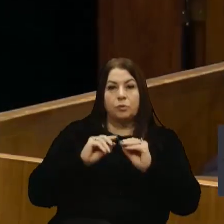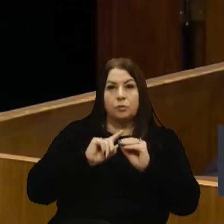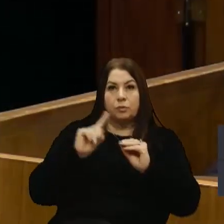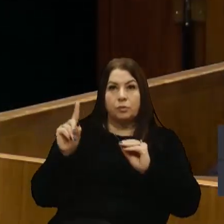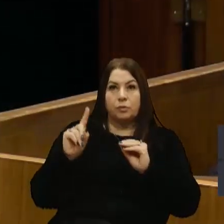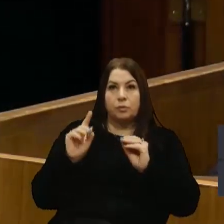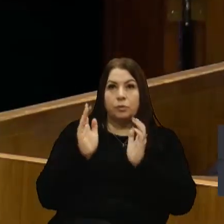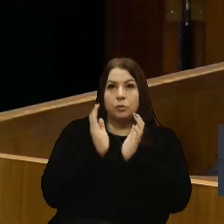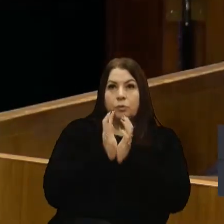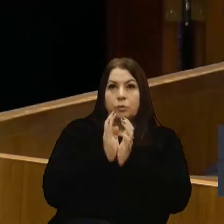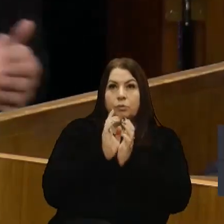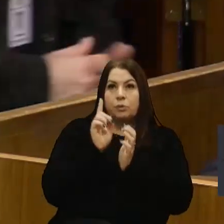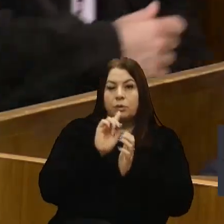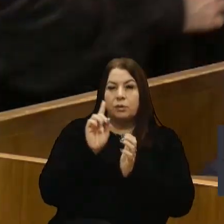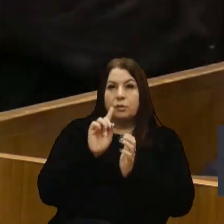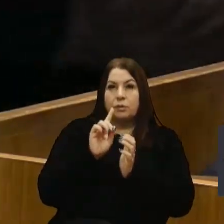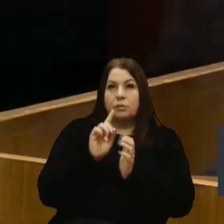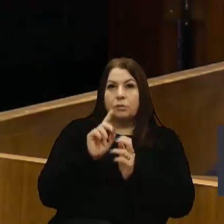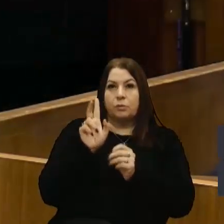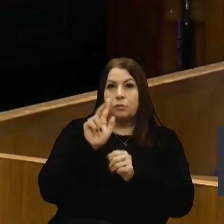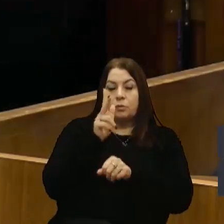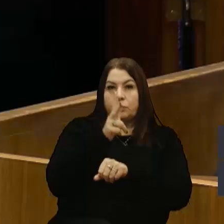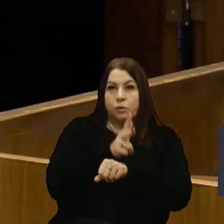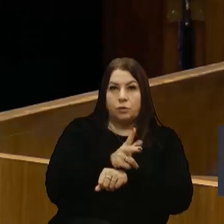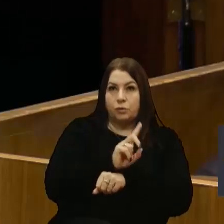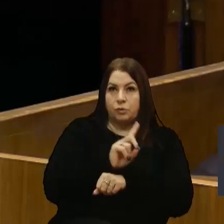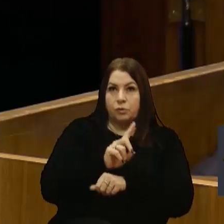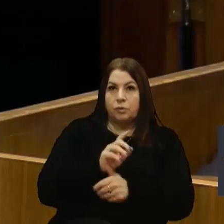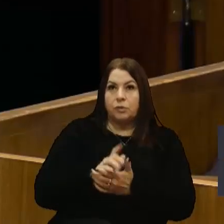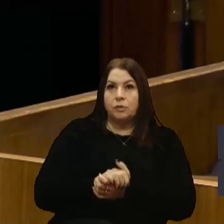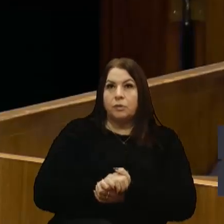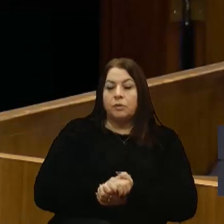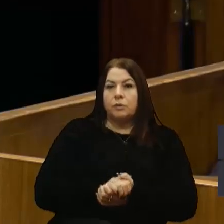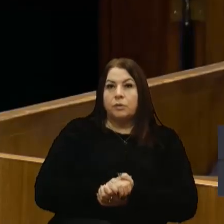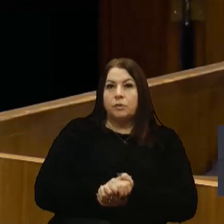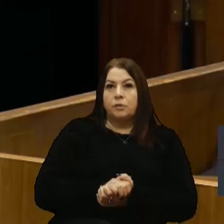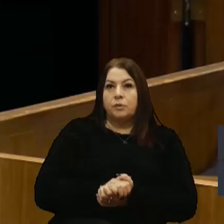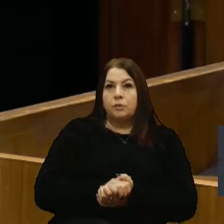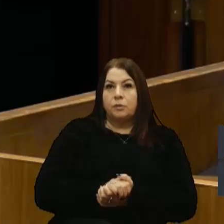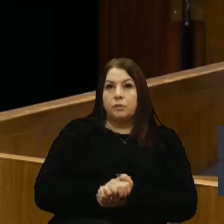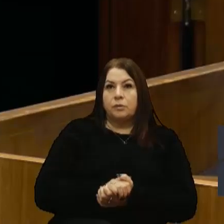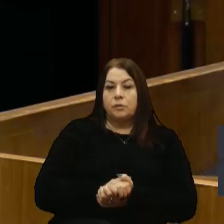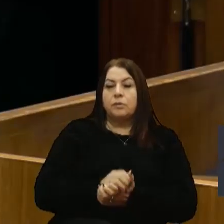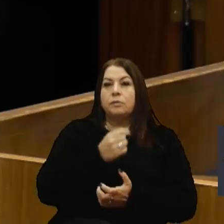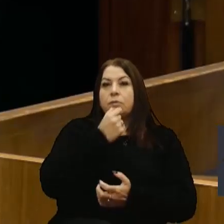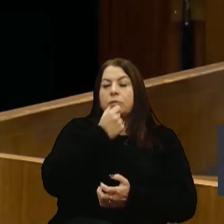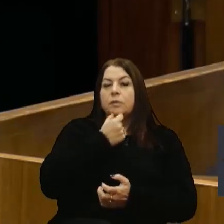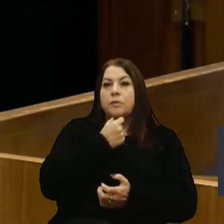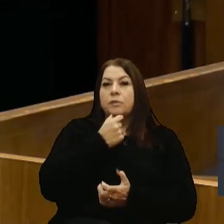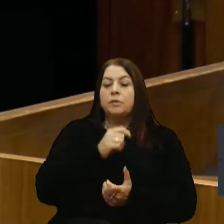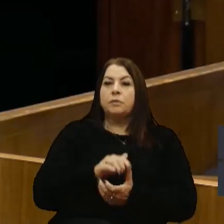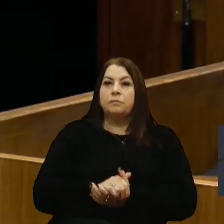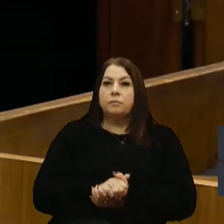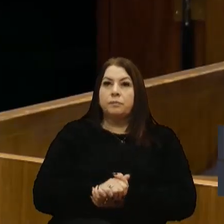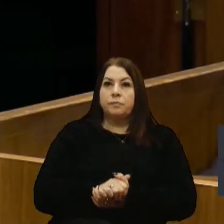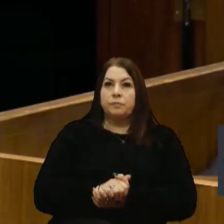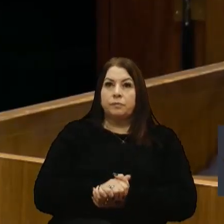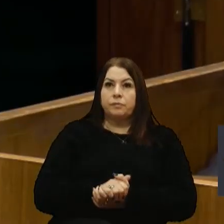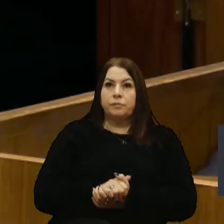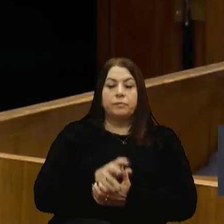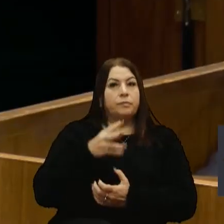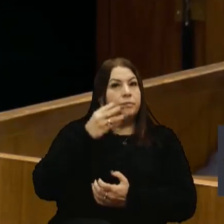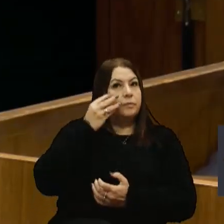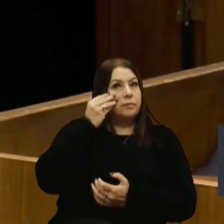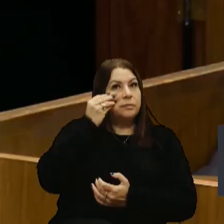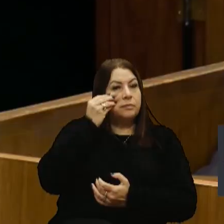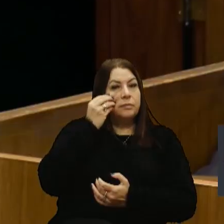né? A turma, não a turma dos vídeos, não é a turma dos vídeos. O Cristiano Becker, também o